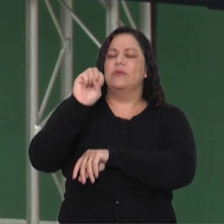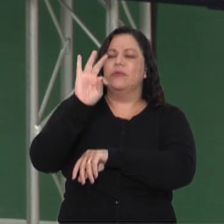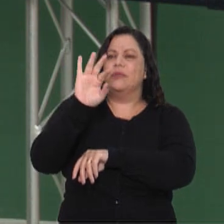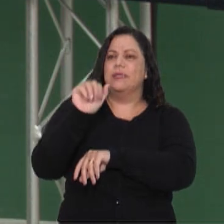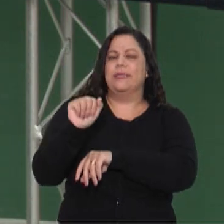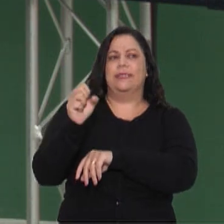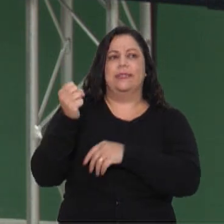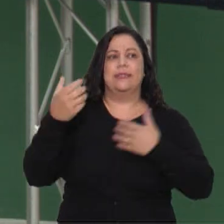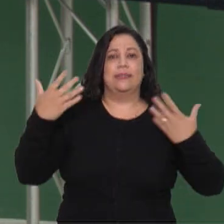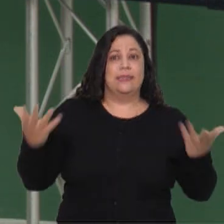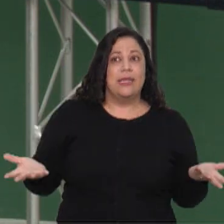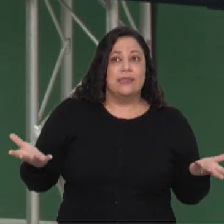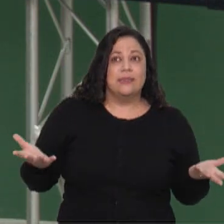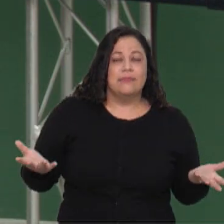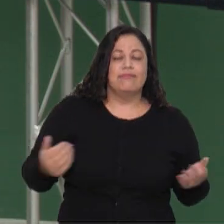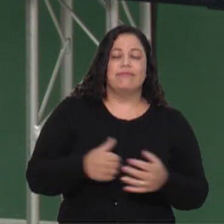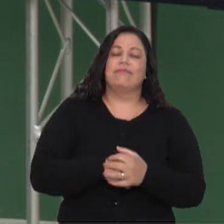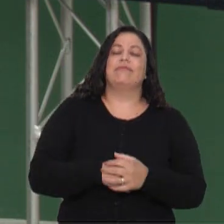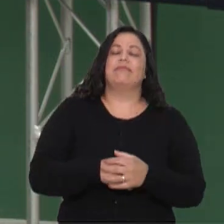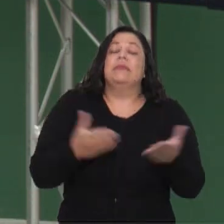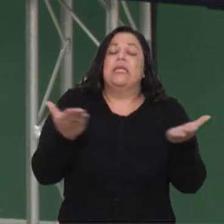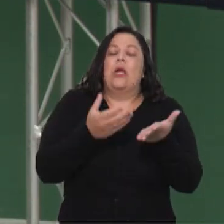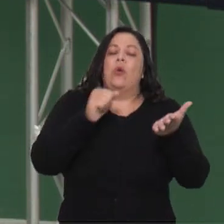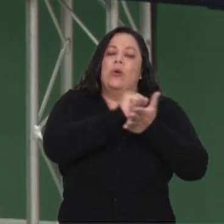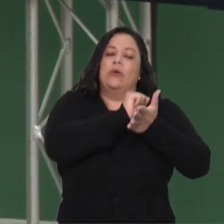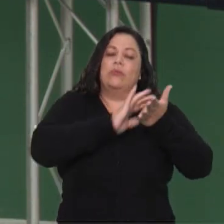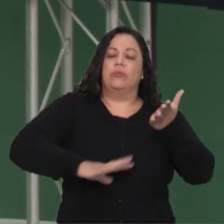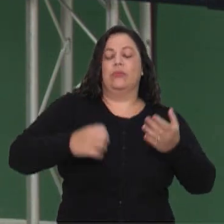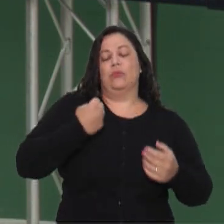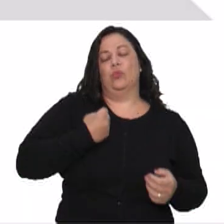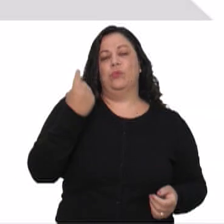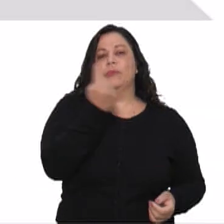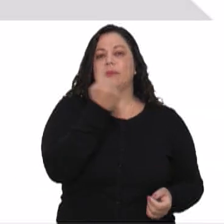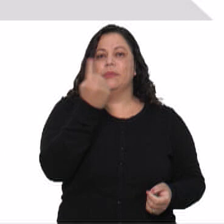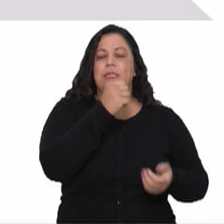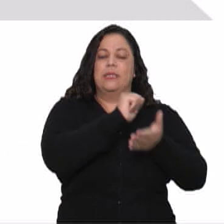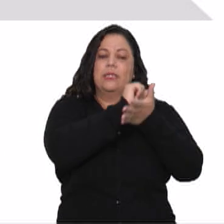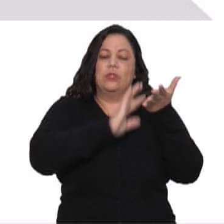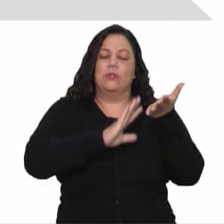Agora façam a atividade e nós já retornamos.